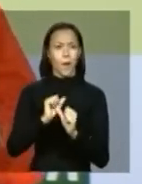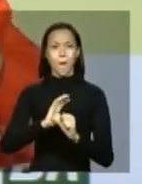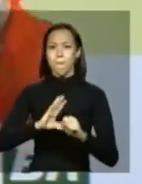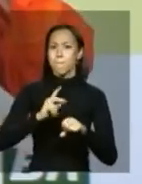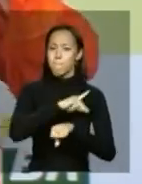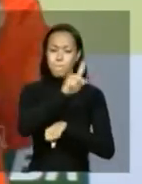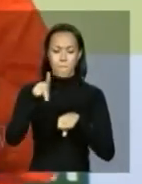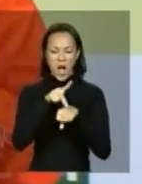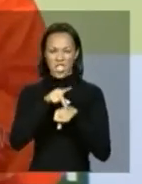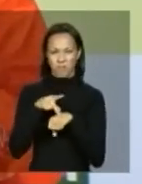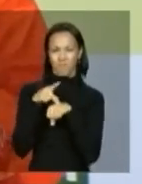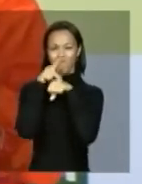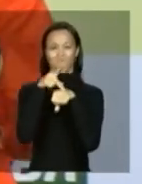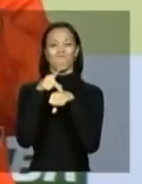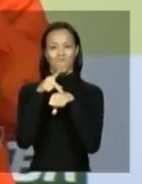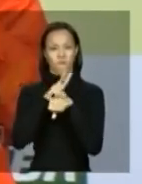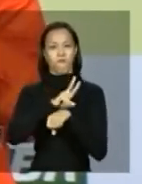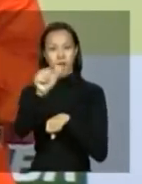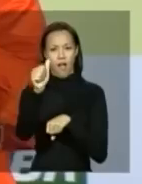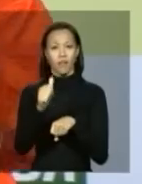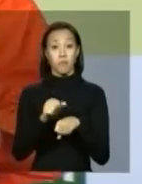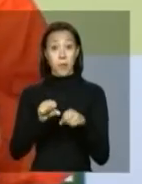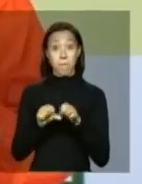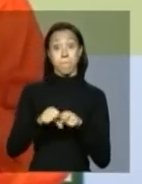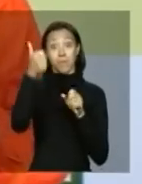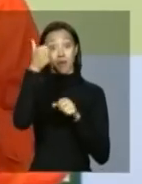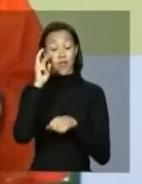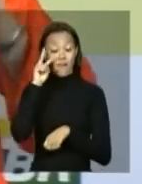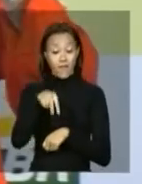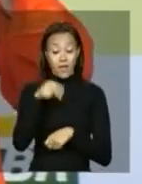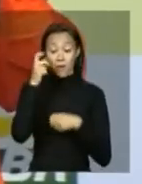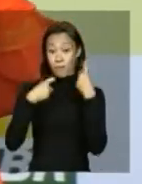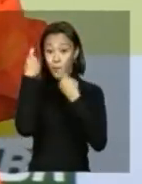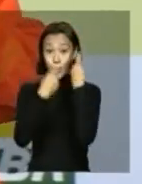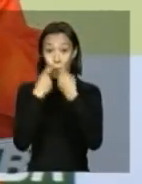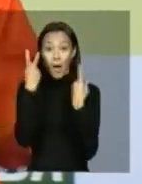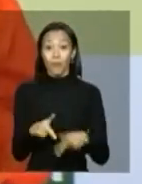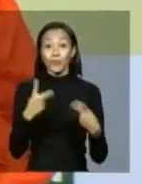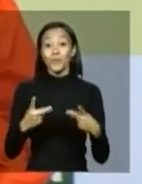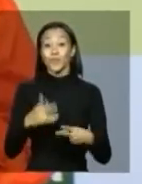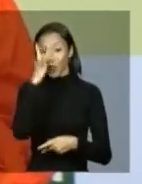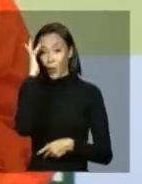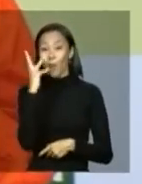do mundo, porque, em primeiro lugar, vai olhar para o seu povo,